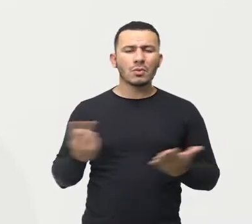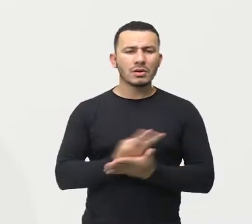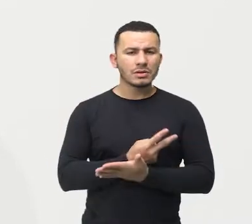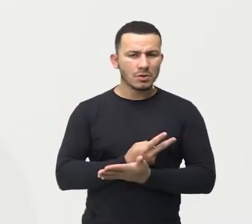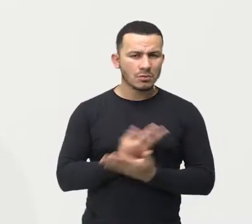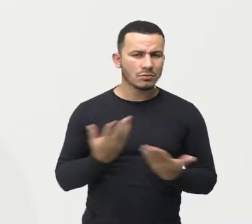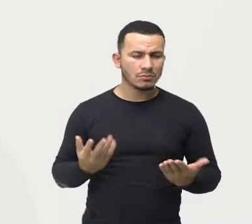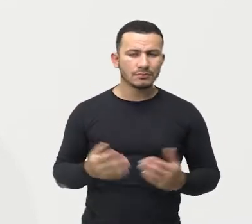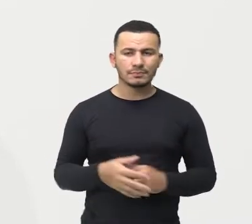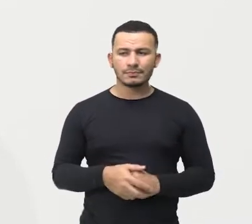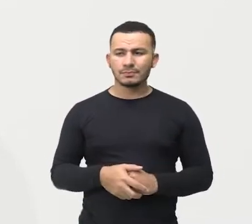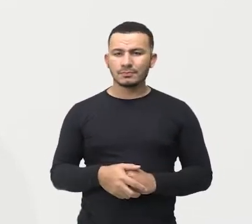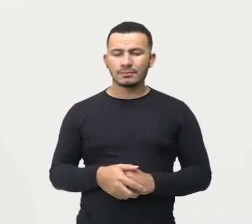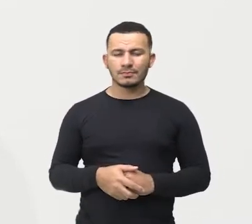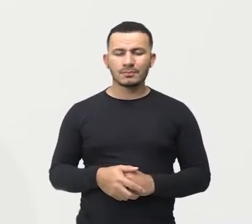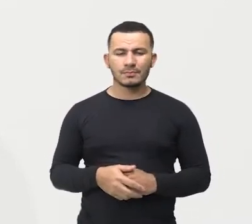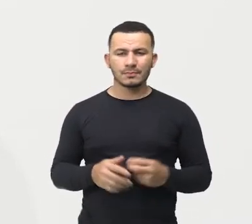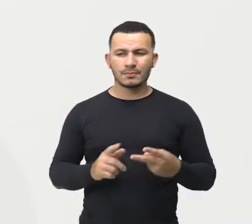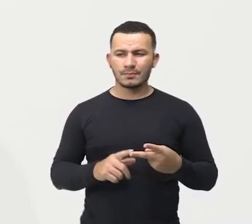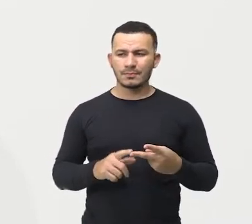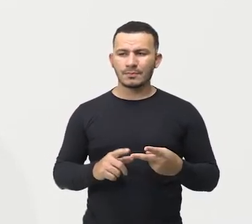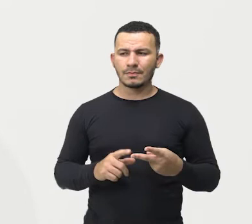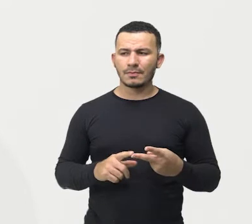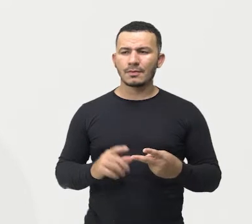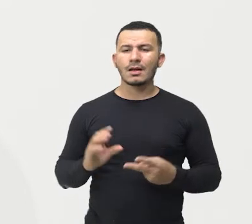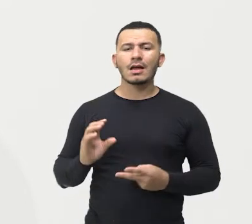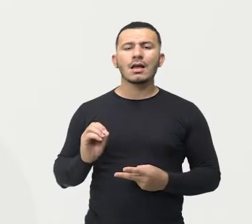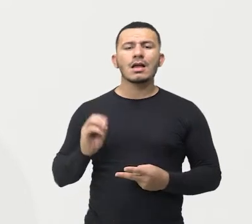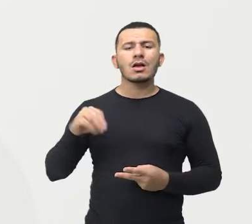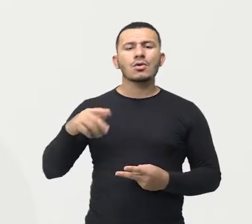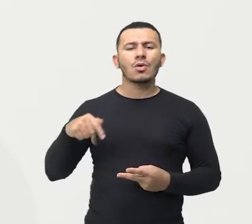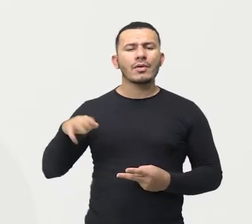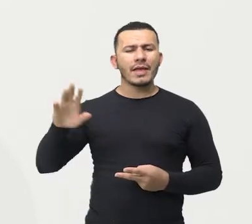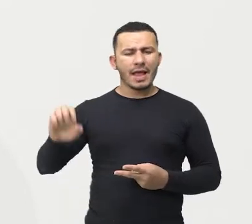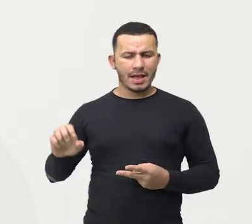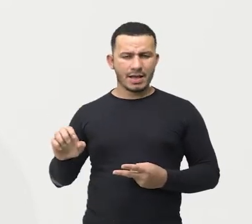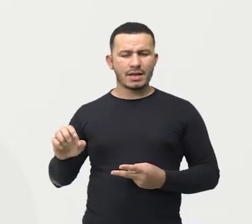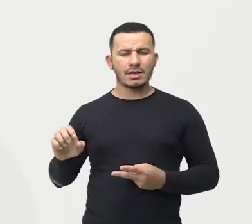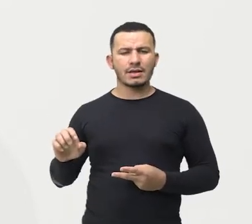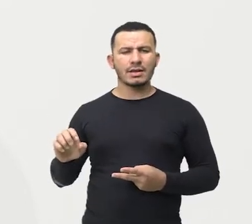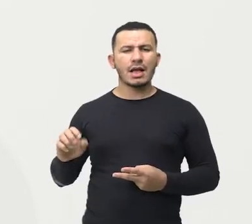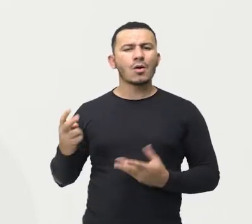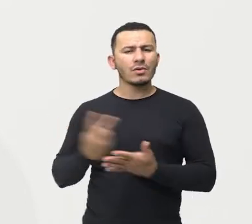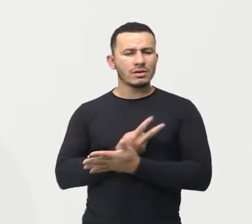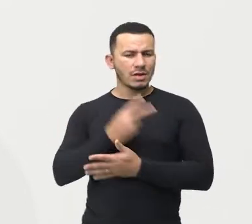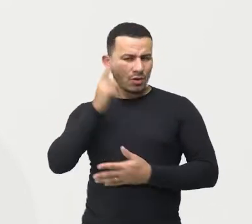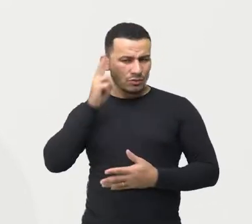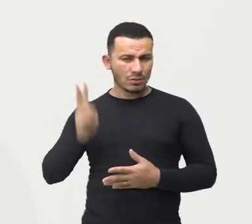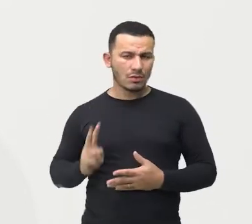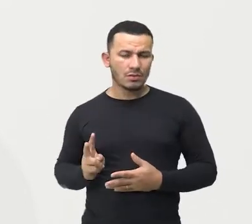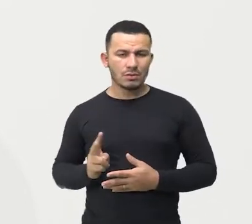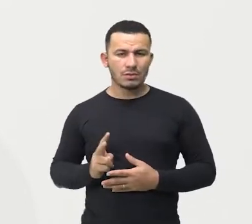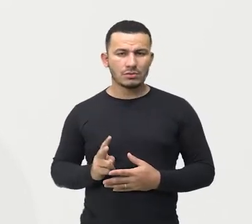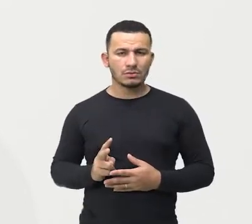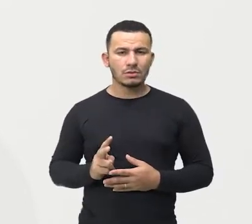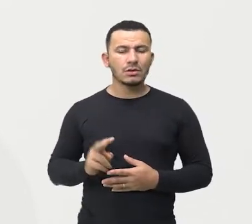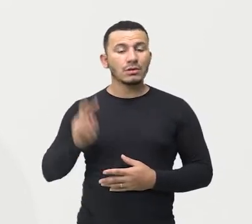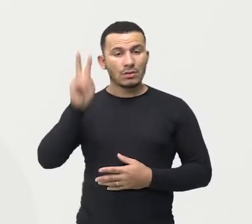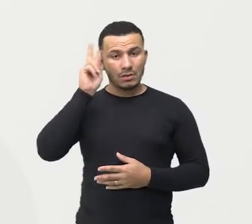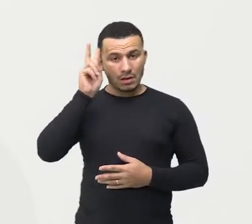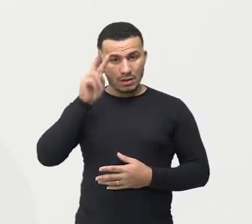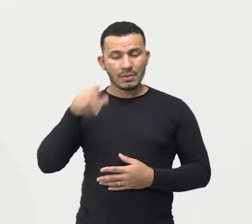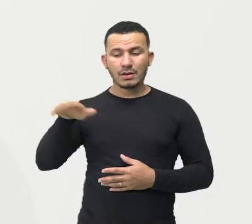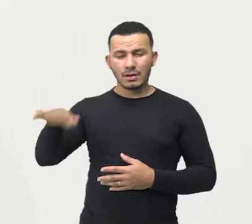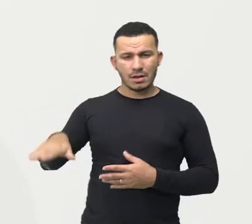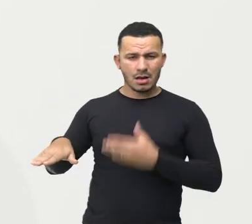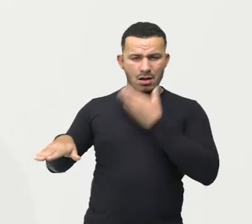aqui, com quem o fato aconteceu, certo? A gente já percebeu que foi com este